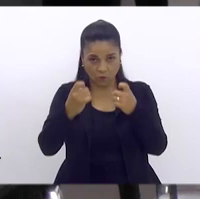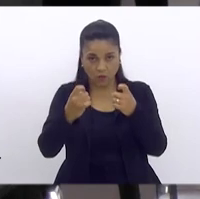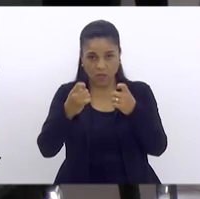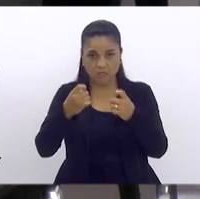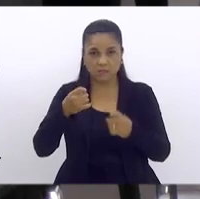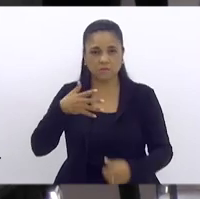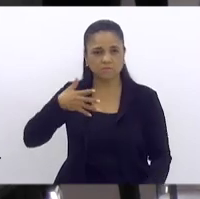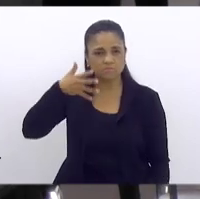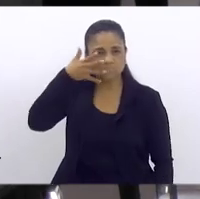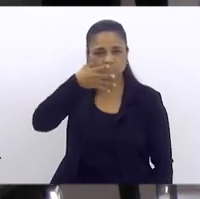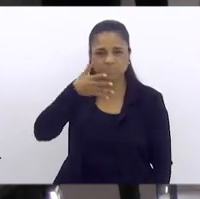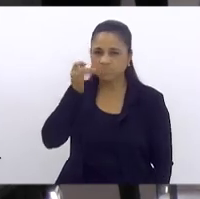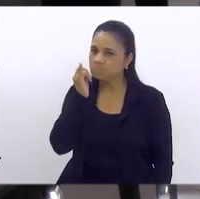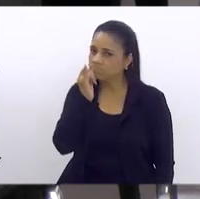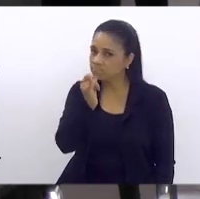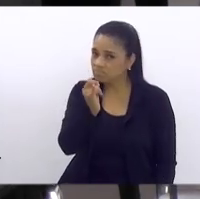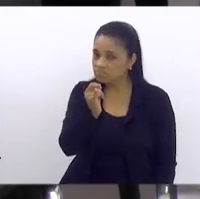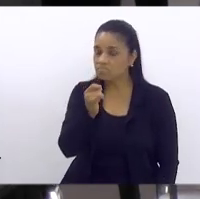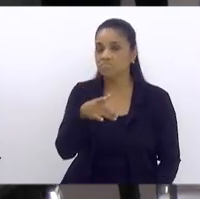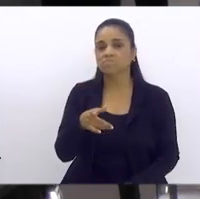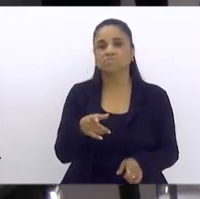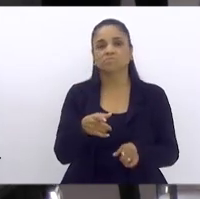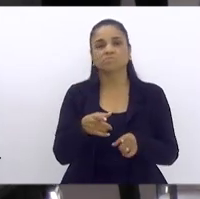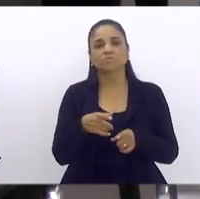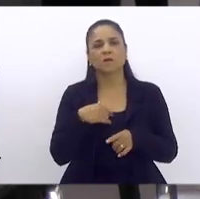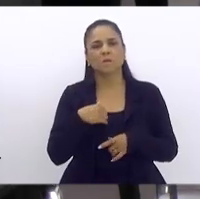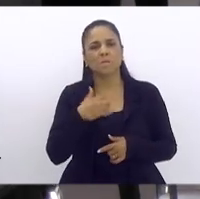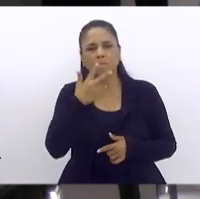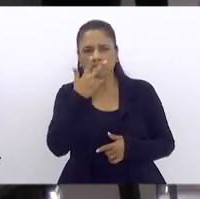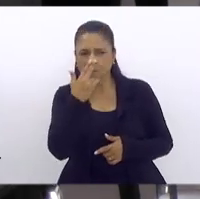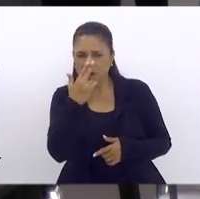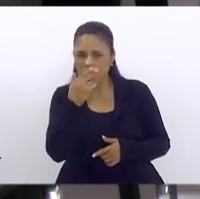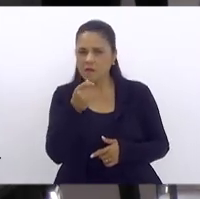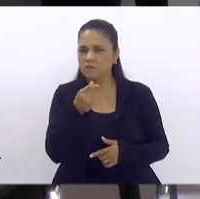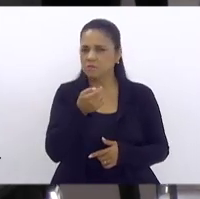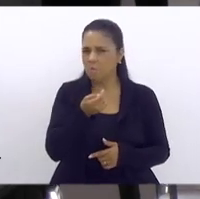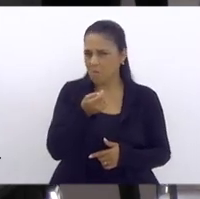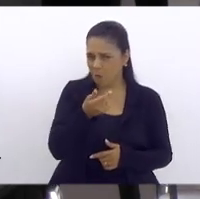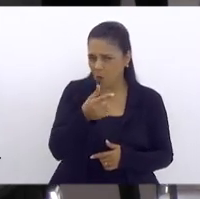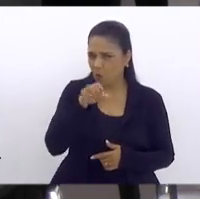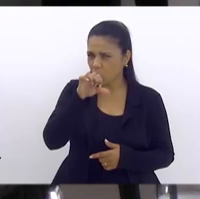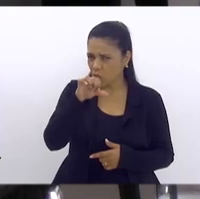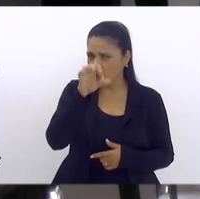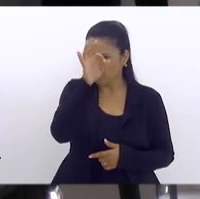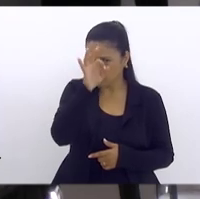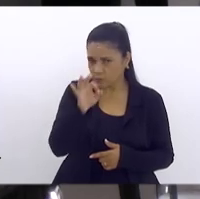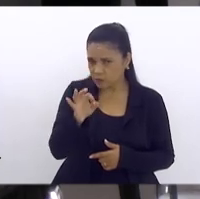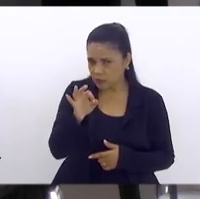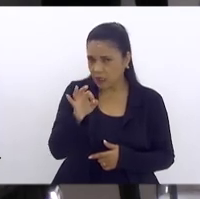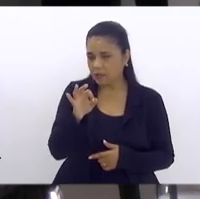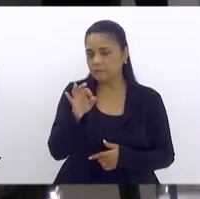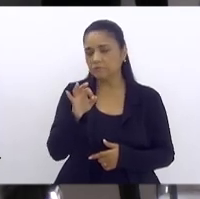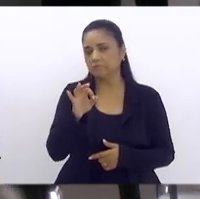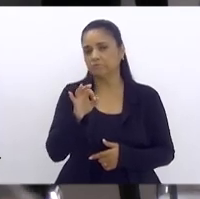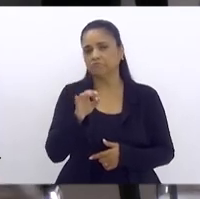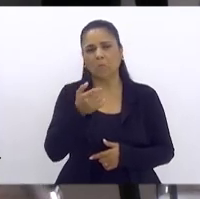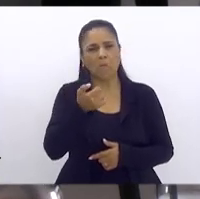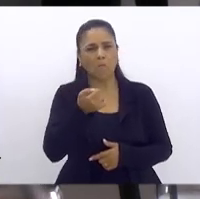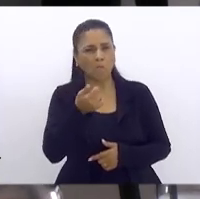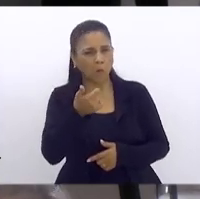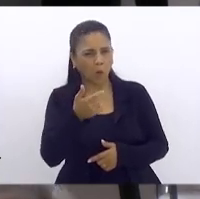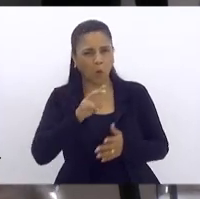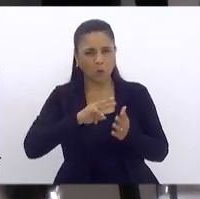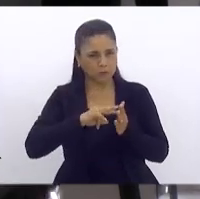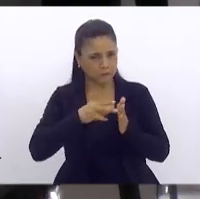discursiva dentro dessa base. A princípio, pode parecer um número pequeno, né? 9% não é tão significativo, mas a gente defende